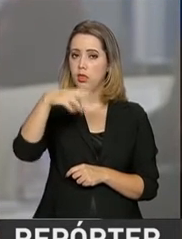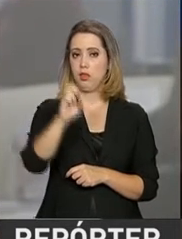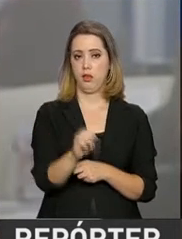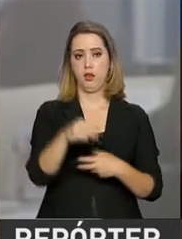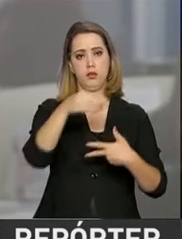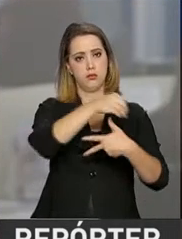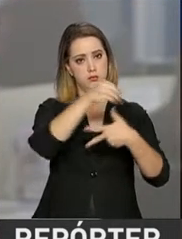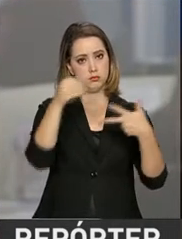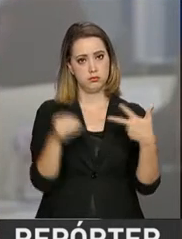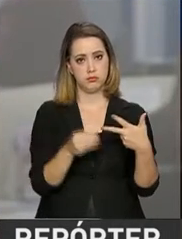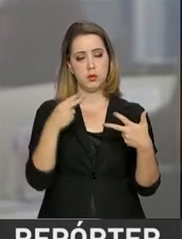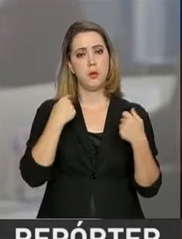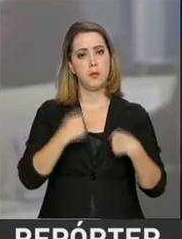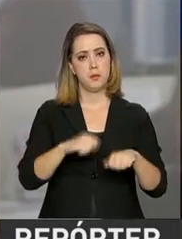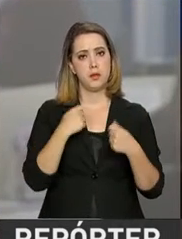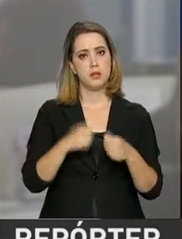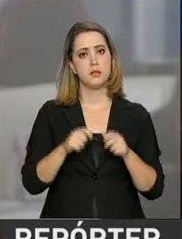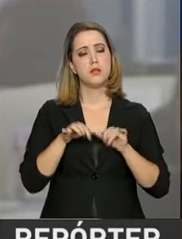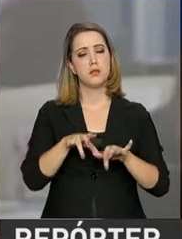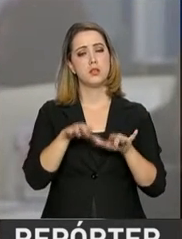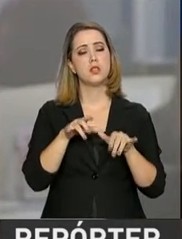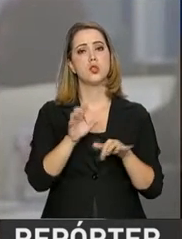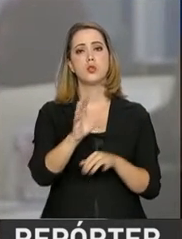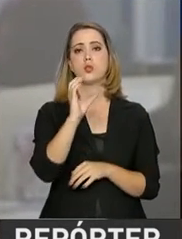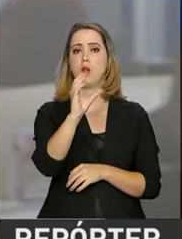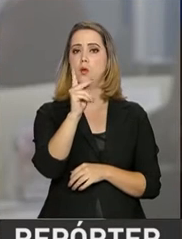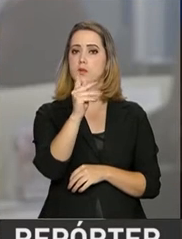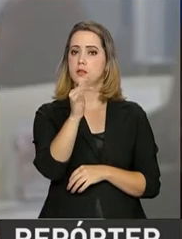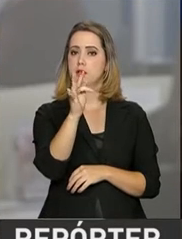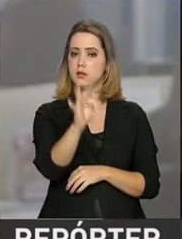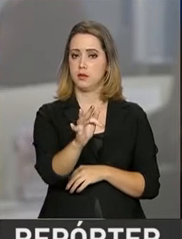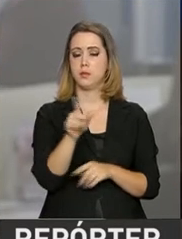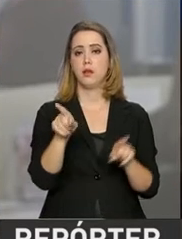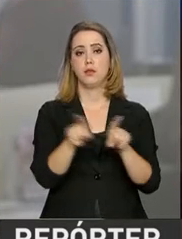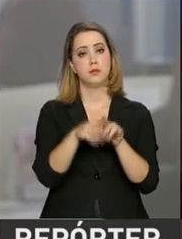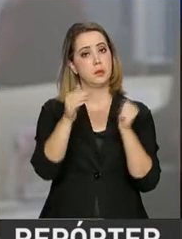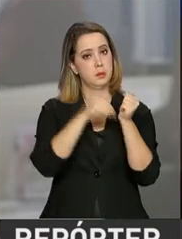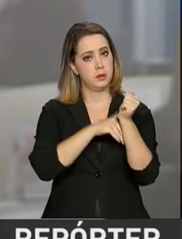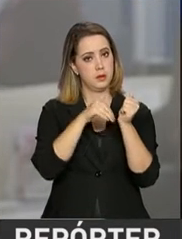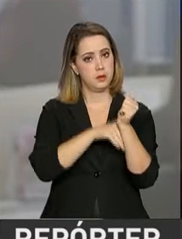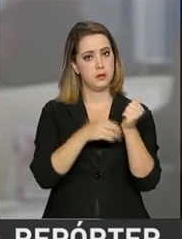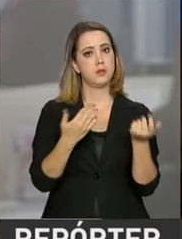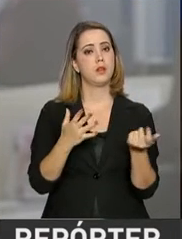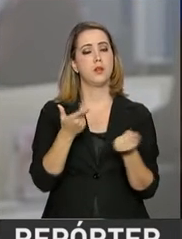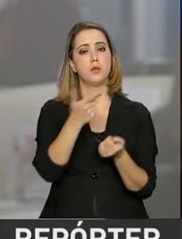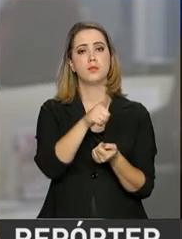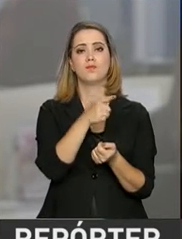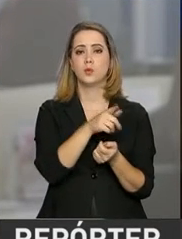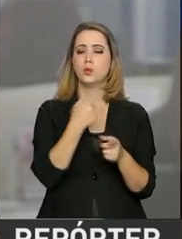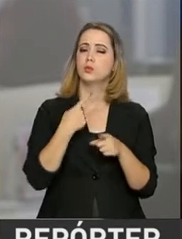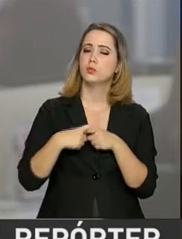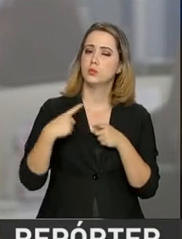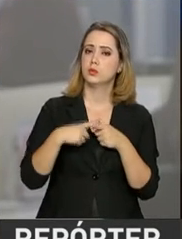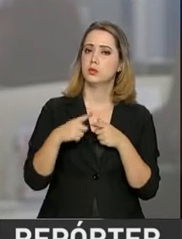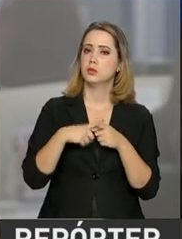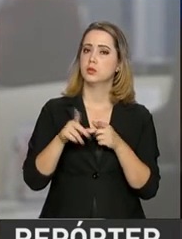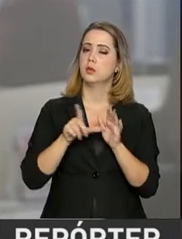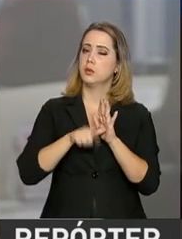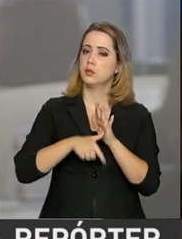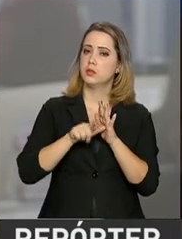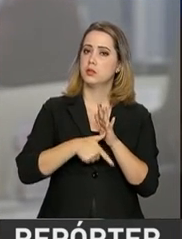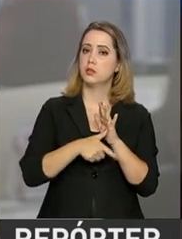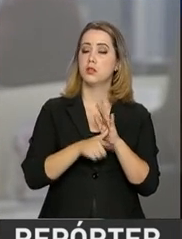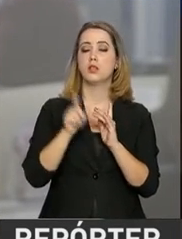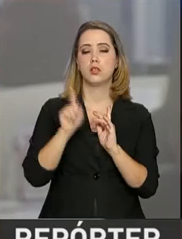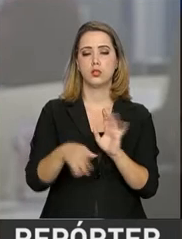consulta o candidato precisa digitar o cpf ea senha de inscrição algumas questões técnicas que atrasaram a divulgação de algumas notas